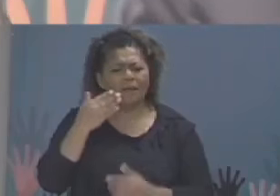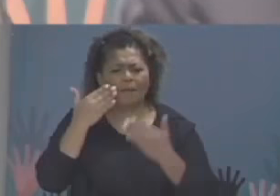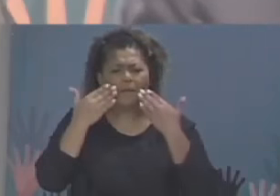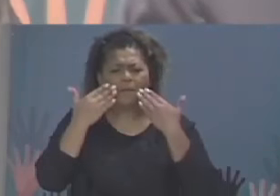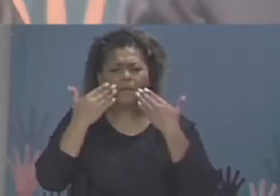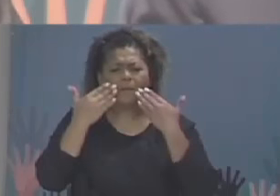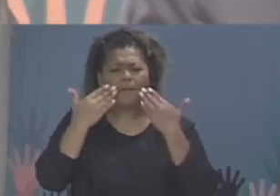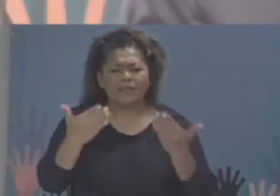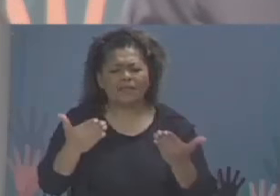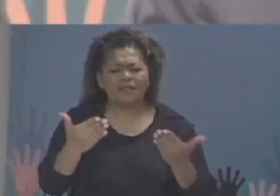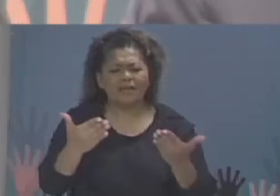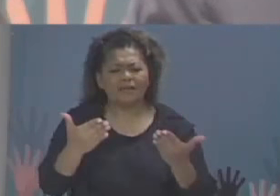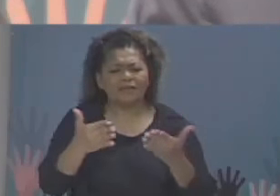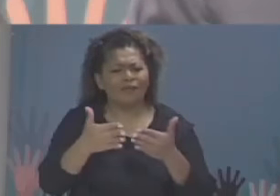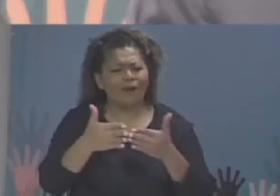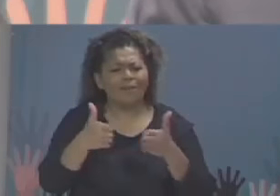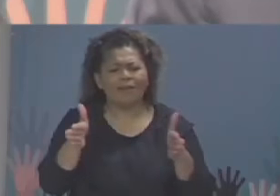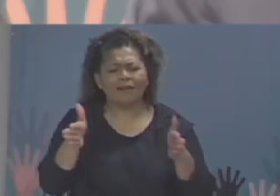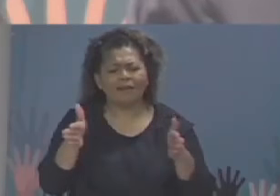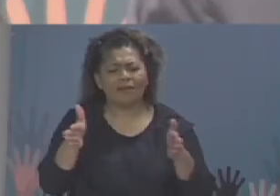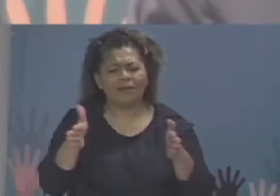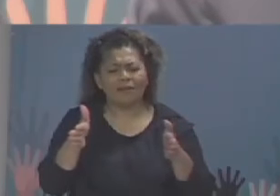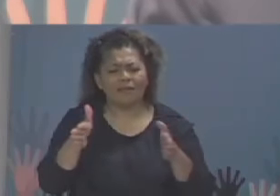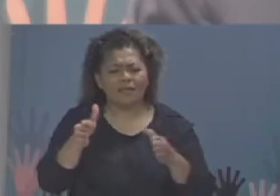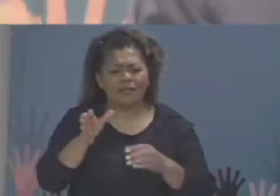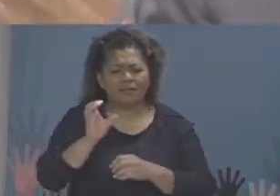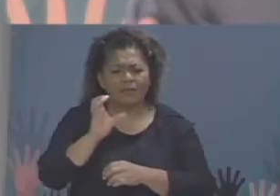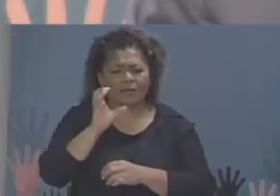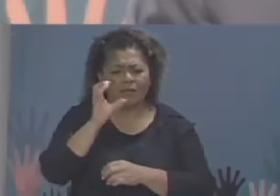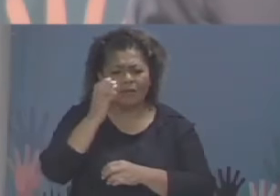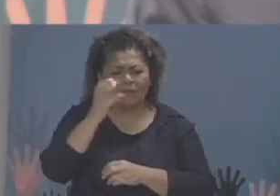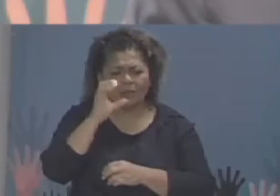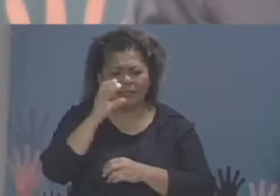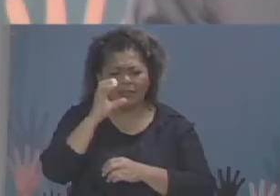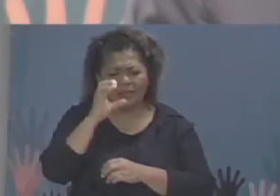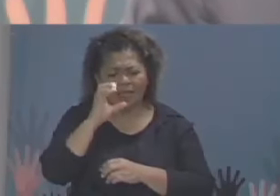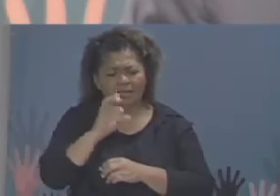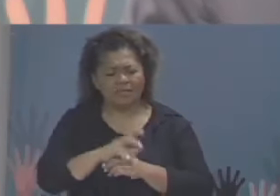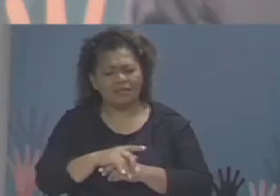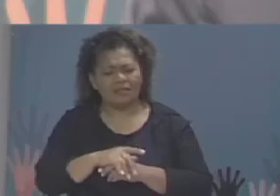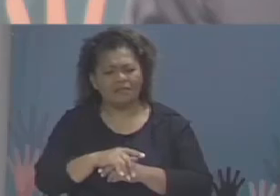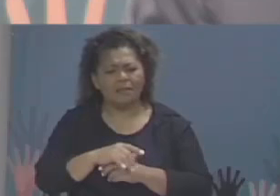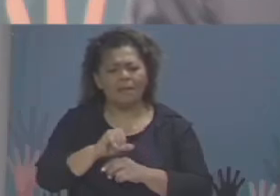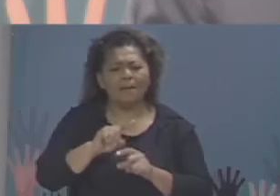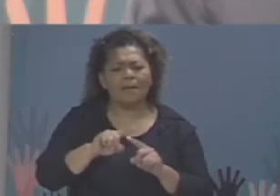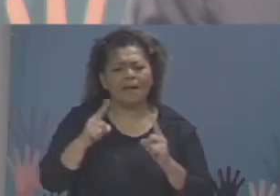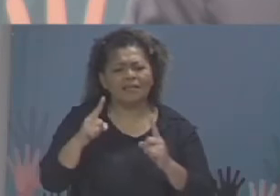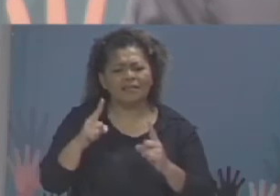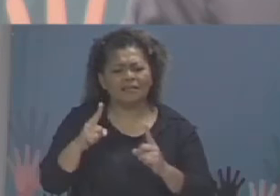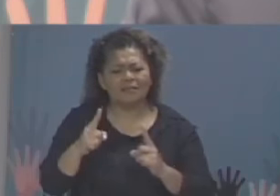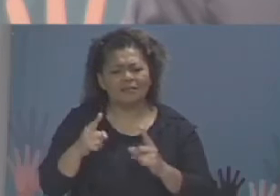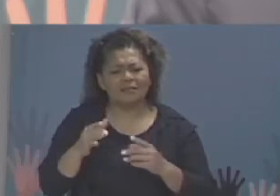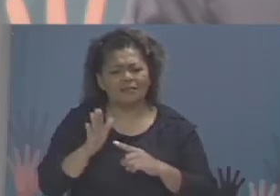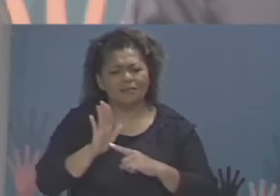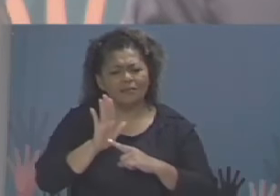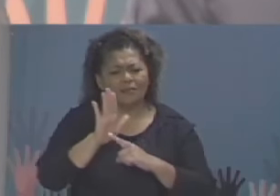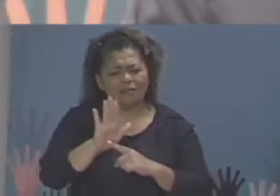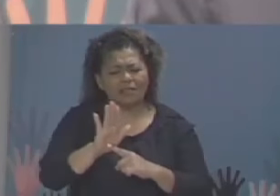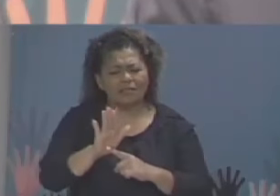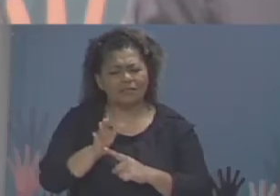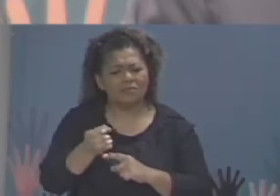a questão não só da ciência, mas se apresentando como renovação, como algo novo, né, algo novo na